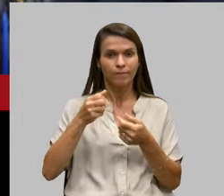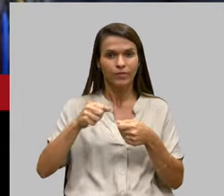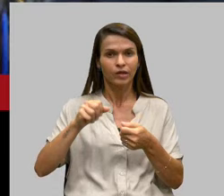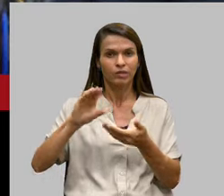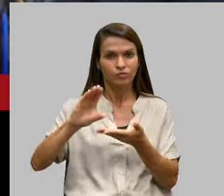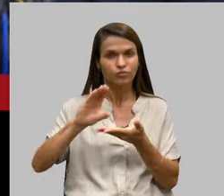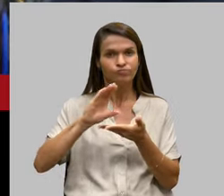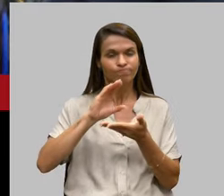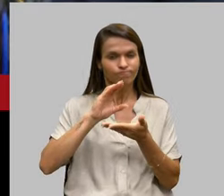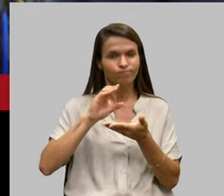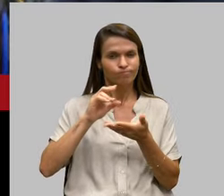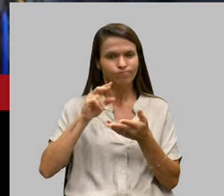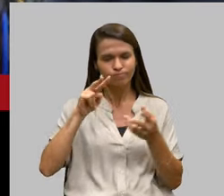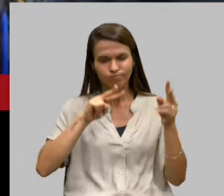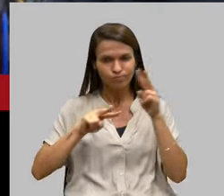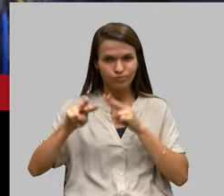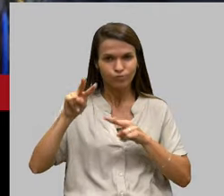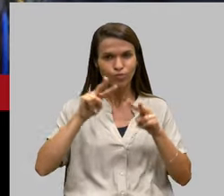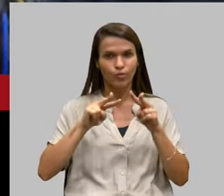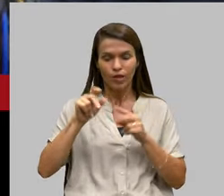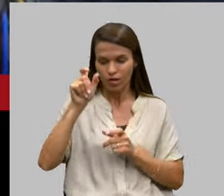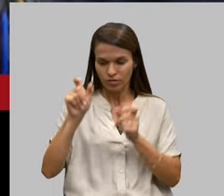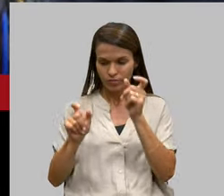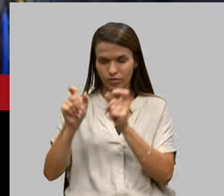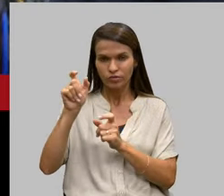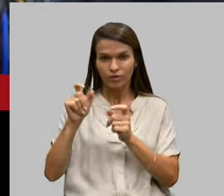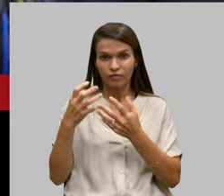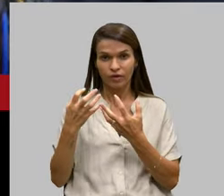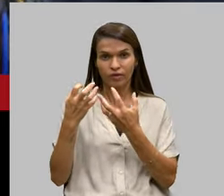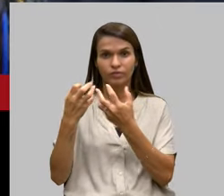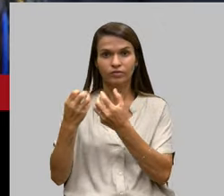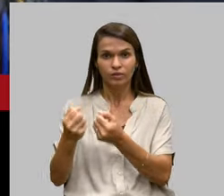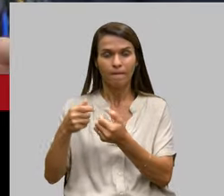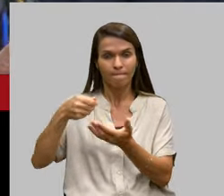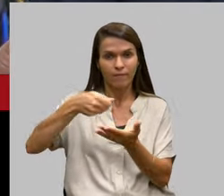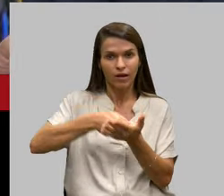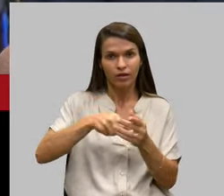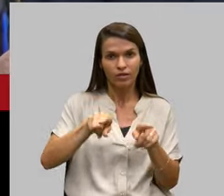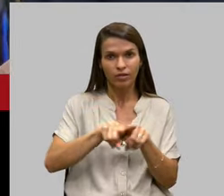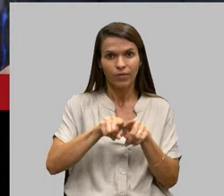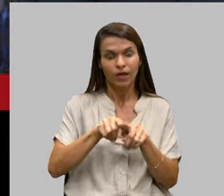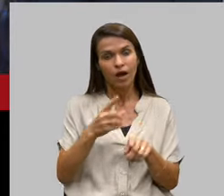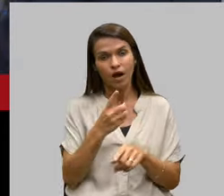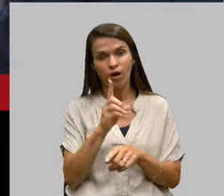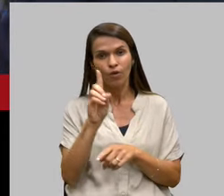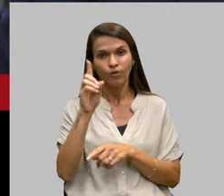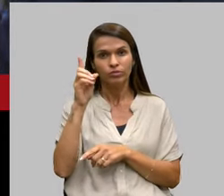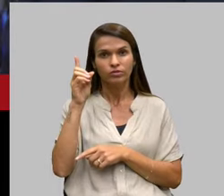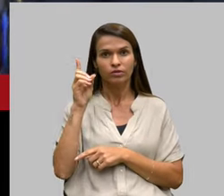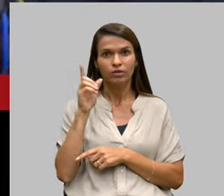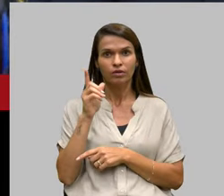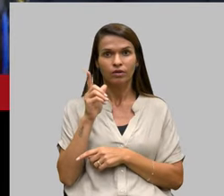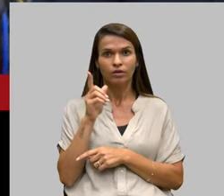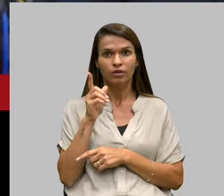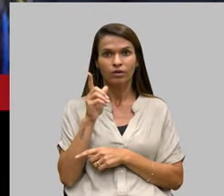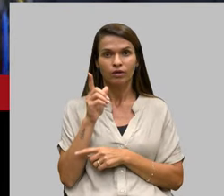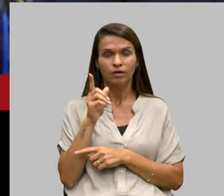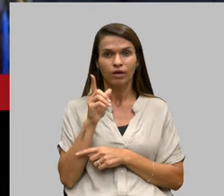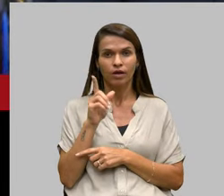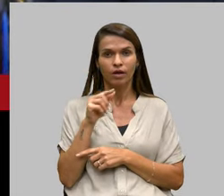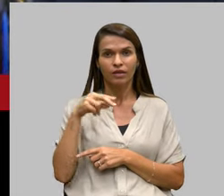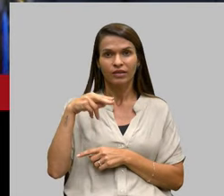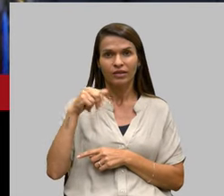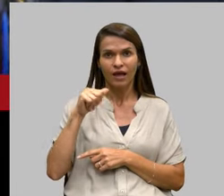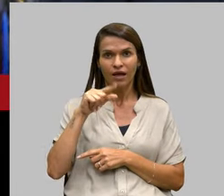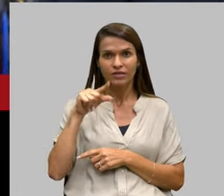mensurada pelos atuários a receber e a pagar e a outra né nazar que que